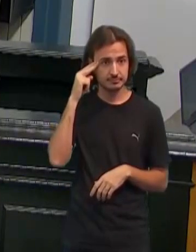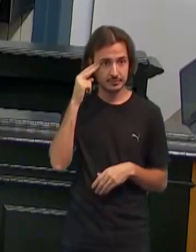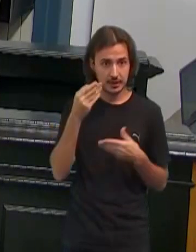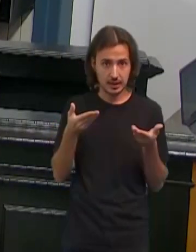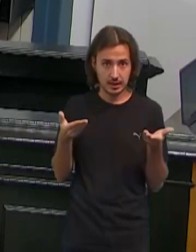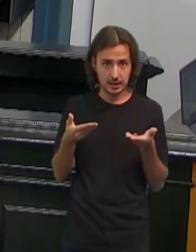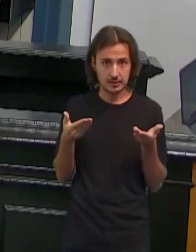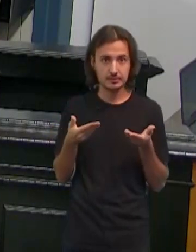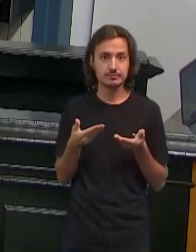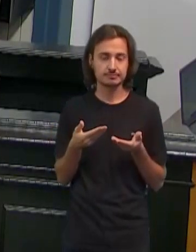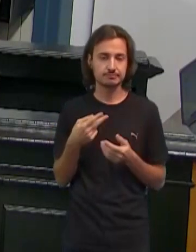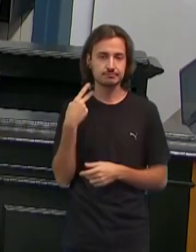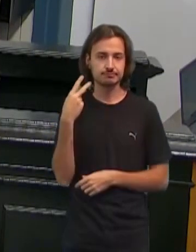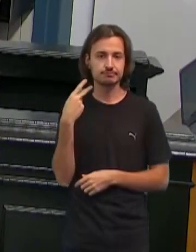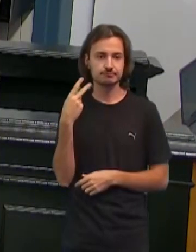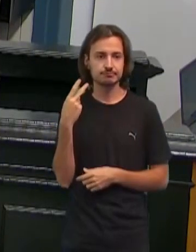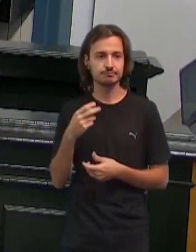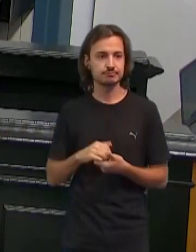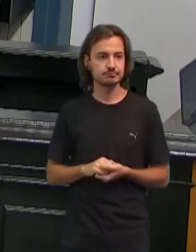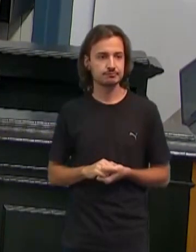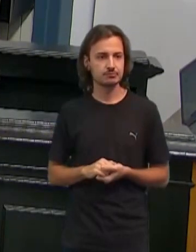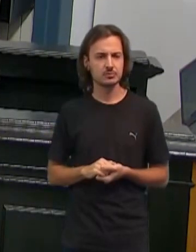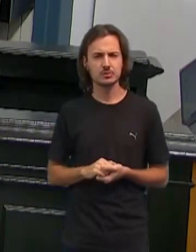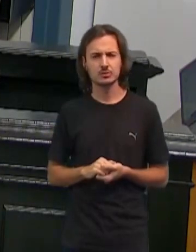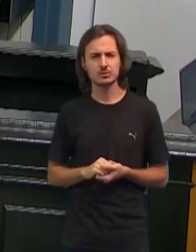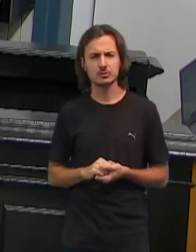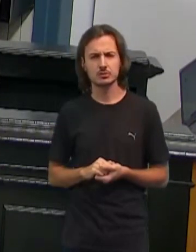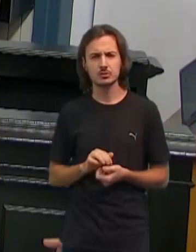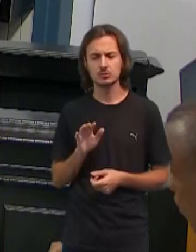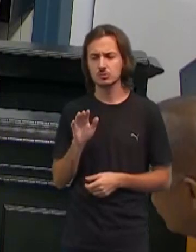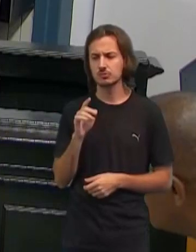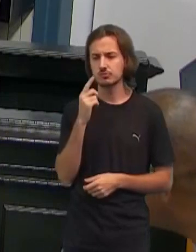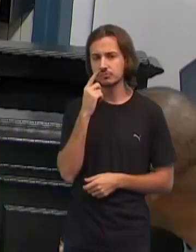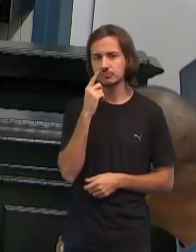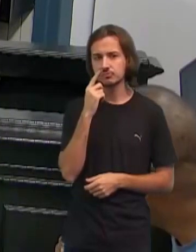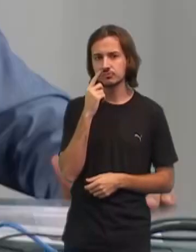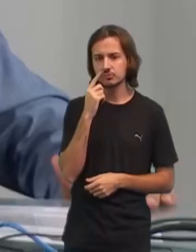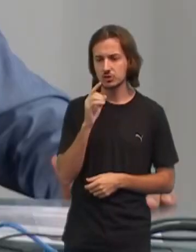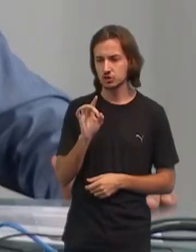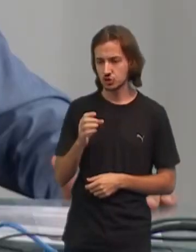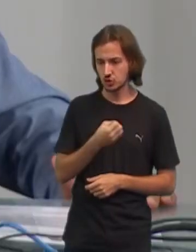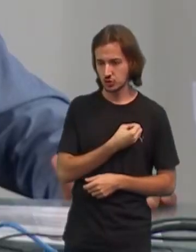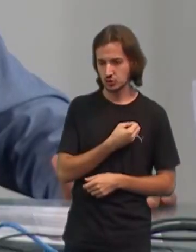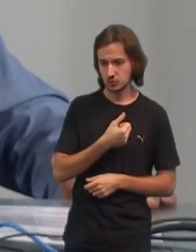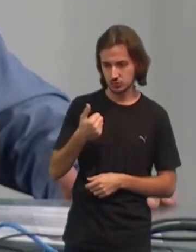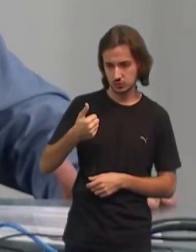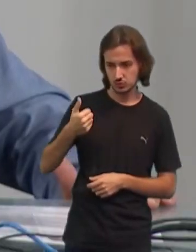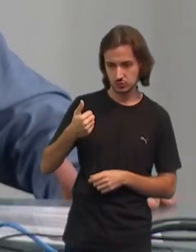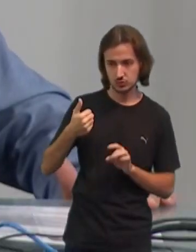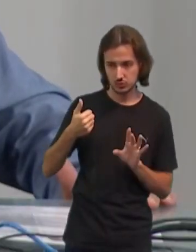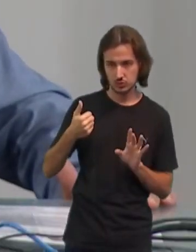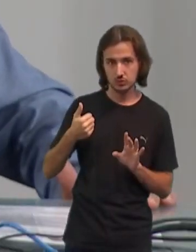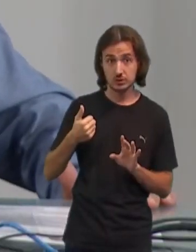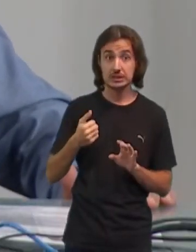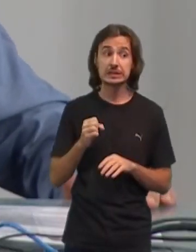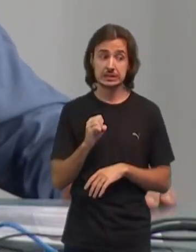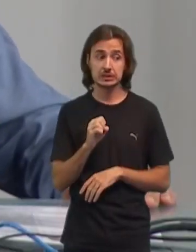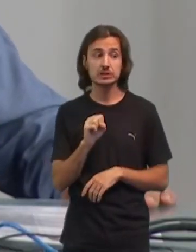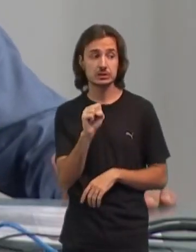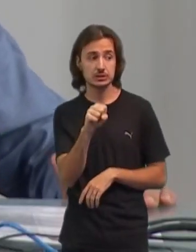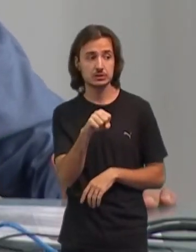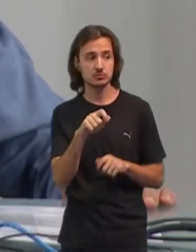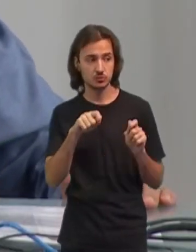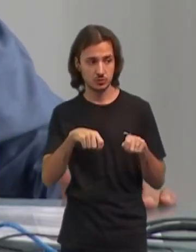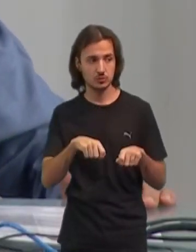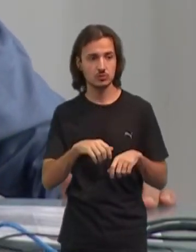aqui, a apreciação dos vereadores. Seria só a primeira, o número um, só este? Positivo, senhor presidente. Tá, então